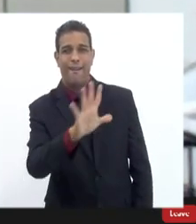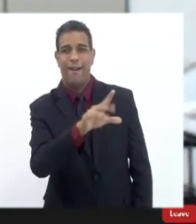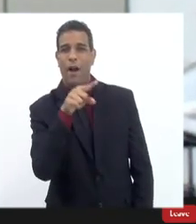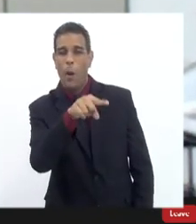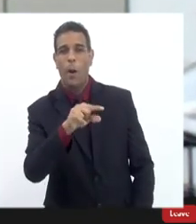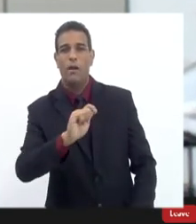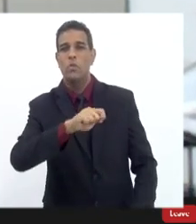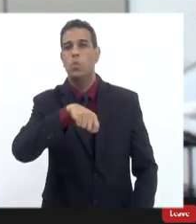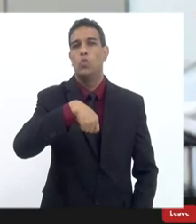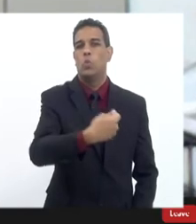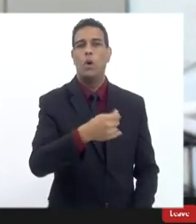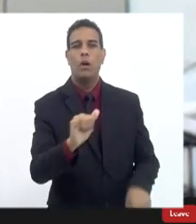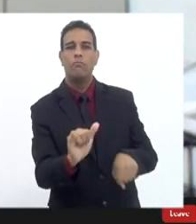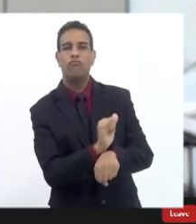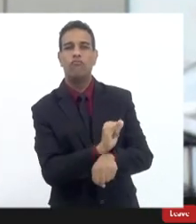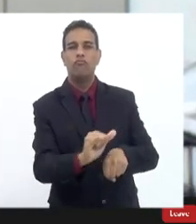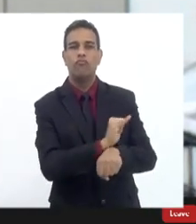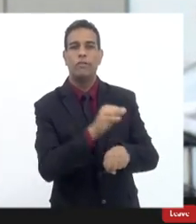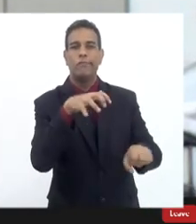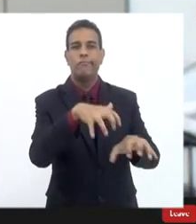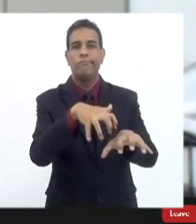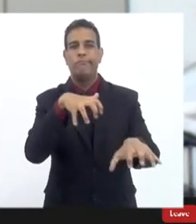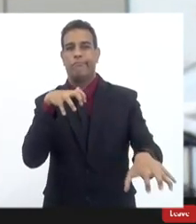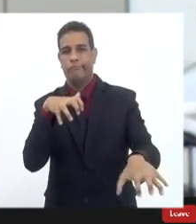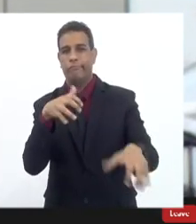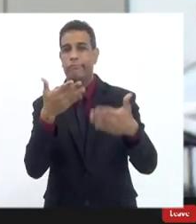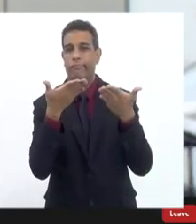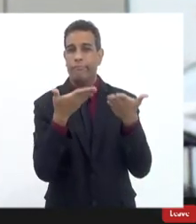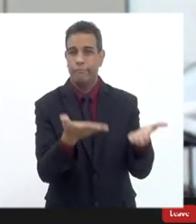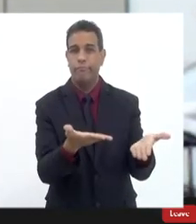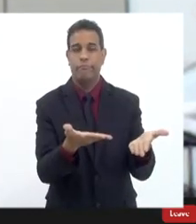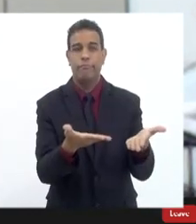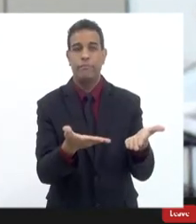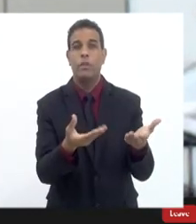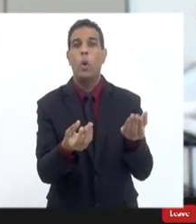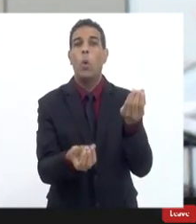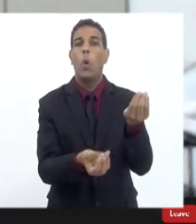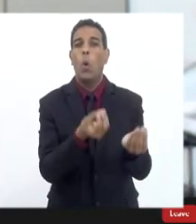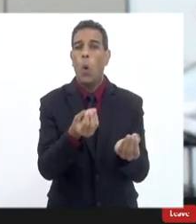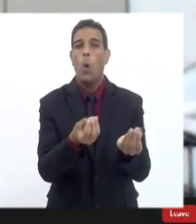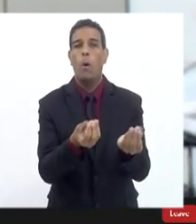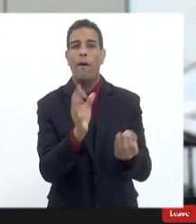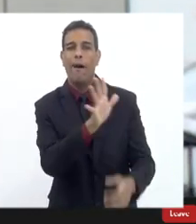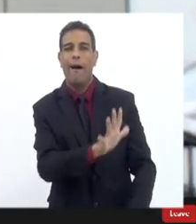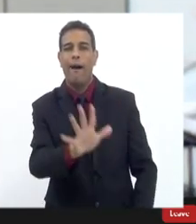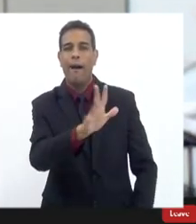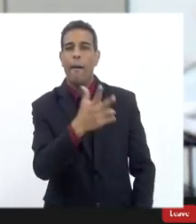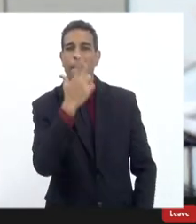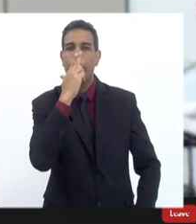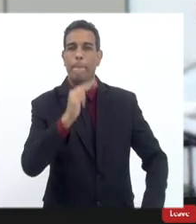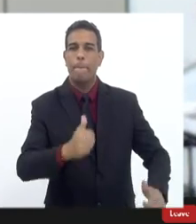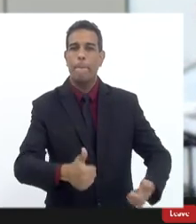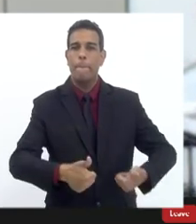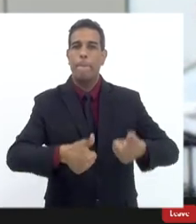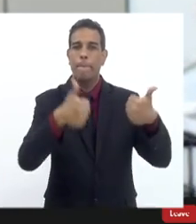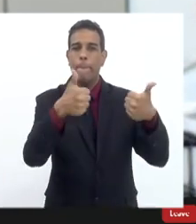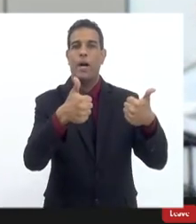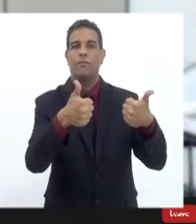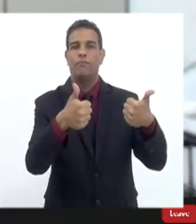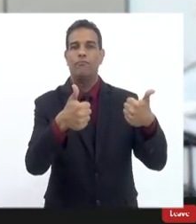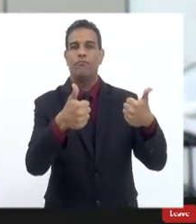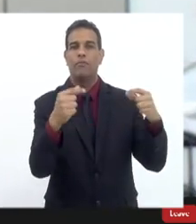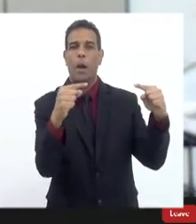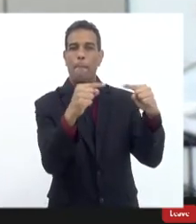adoção do ensino remoto sendo relativamente bem sucedida na manutenção do